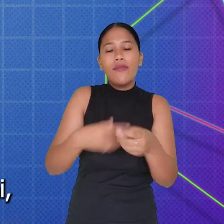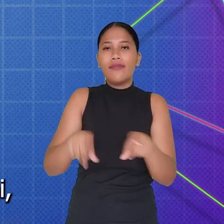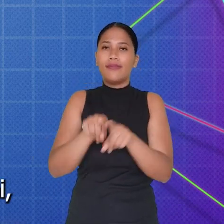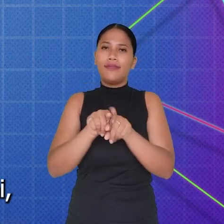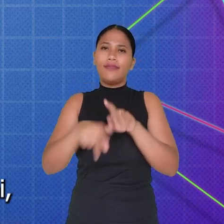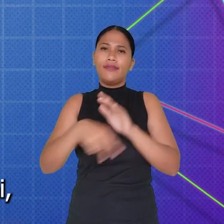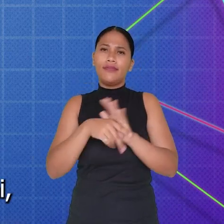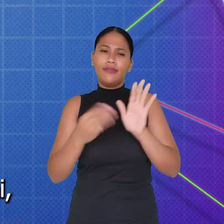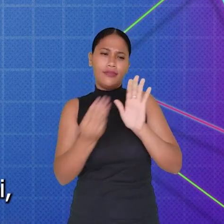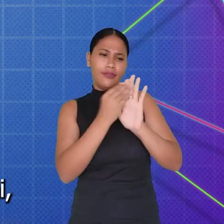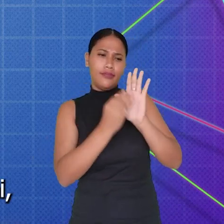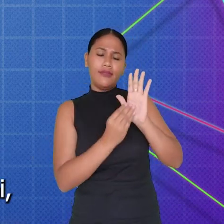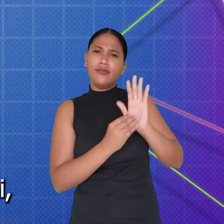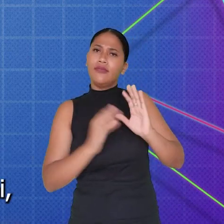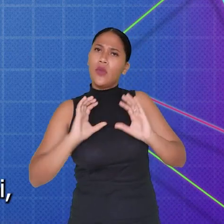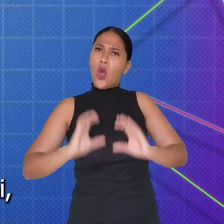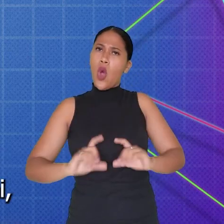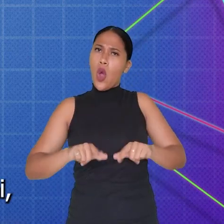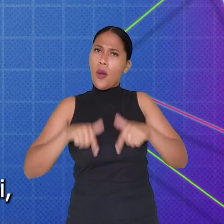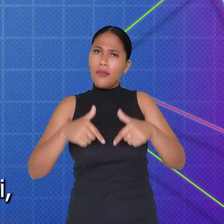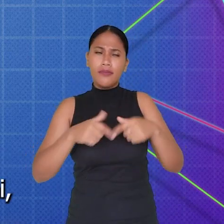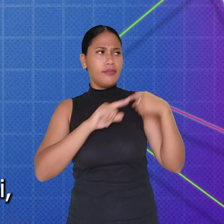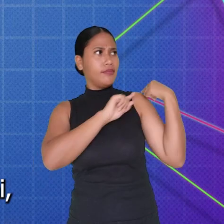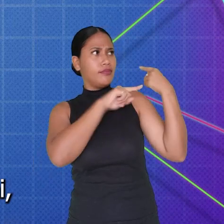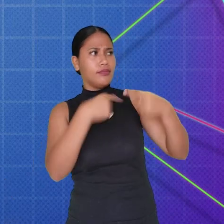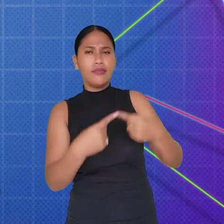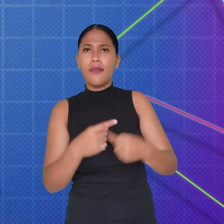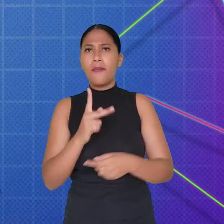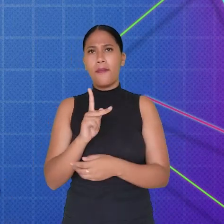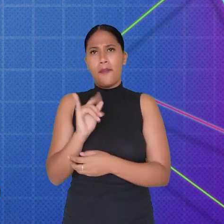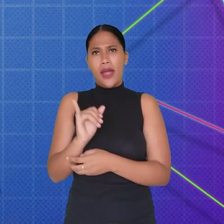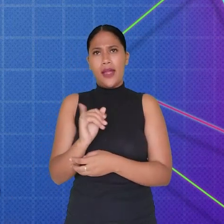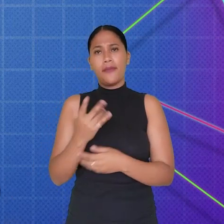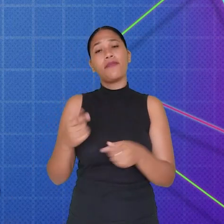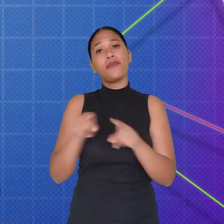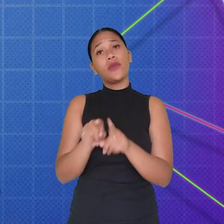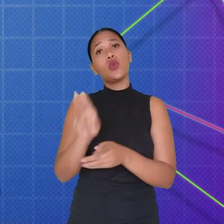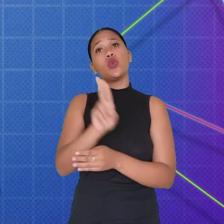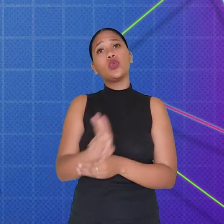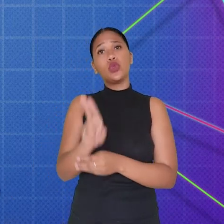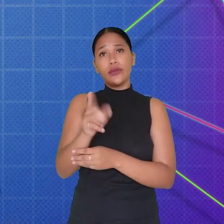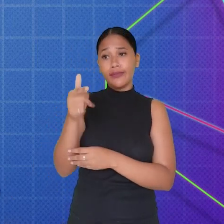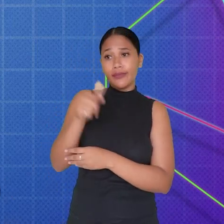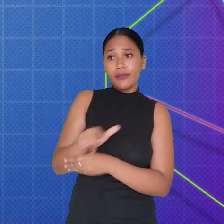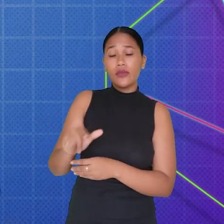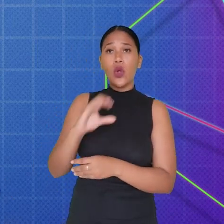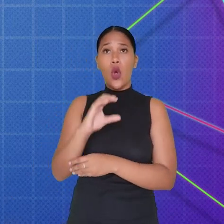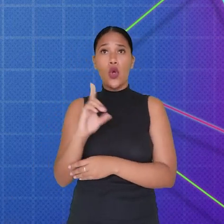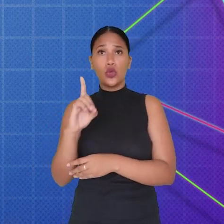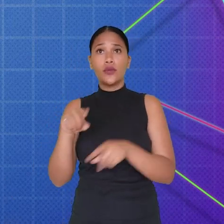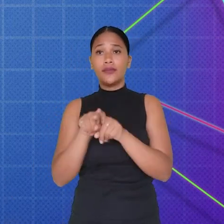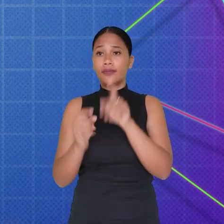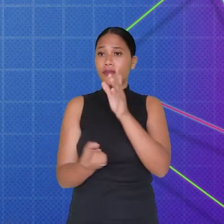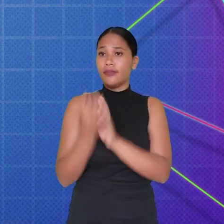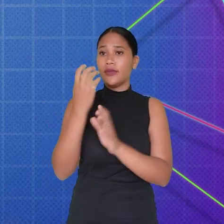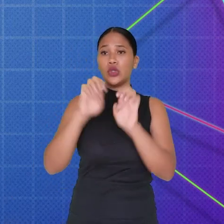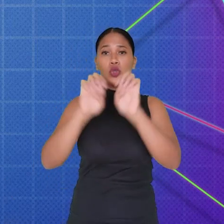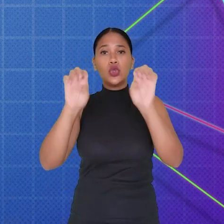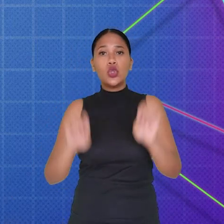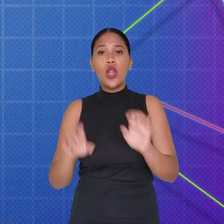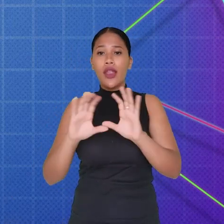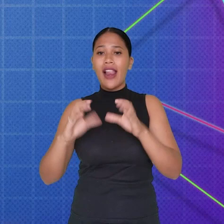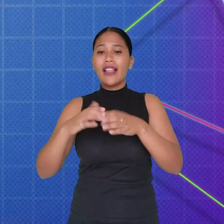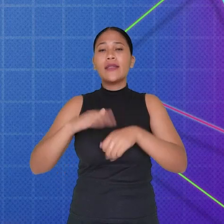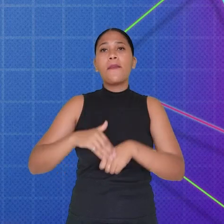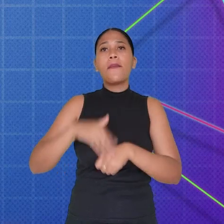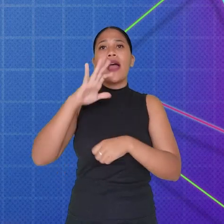ou subscrever os atributos e comportamentos herdados da classe pai. E isso permite a reutilização de código e a criação de estruturas de